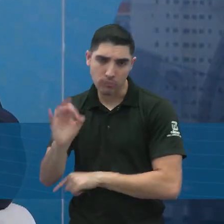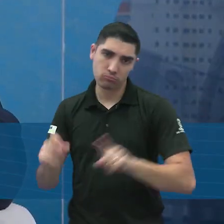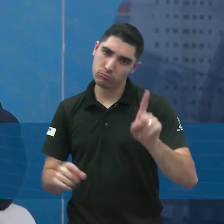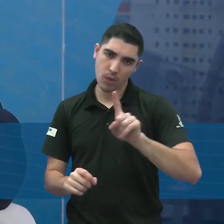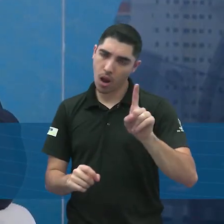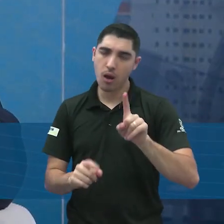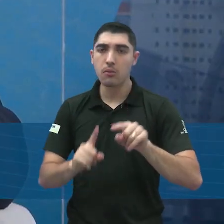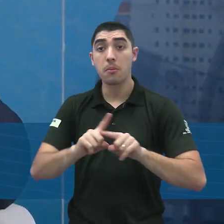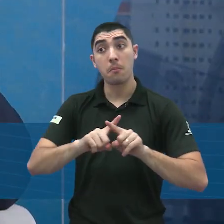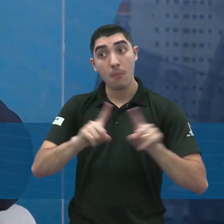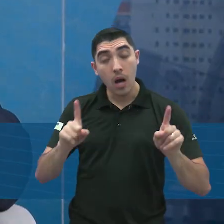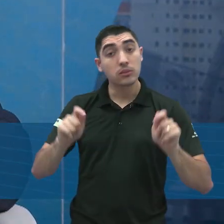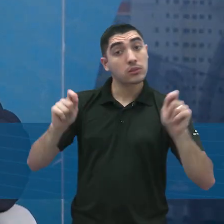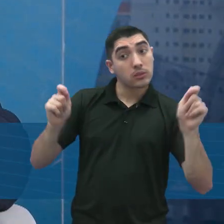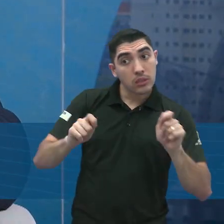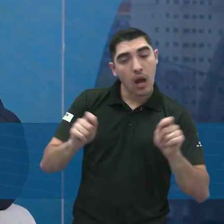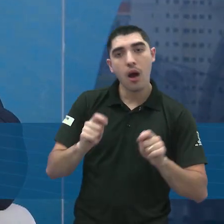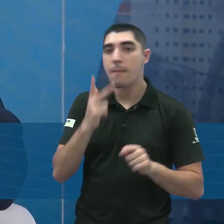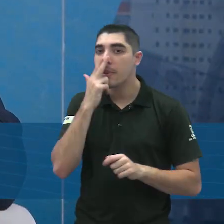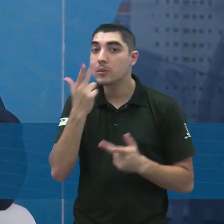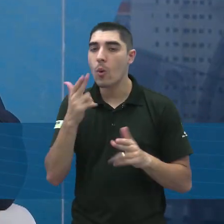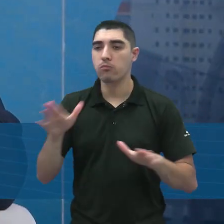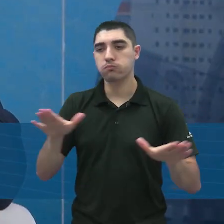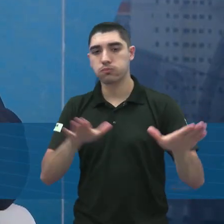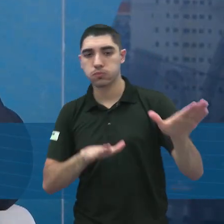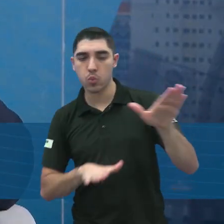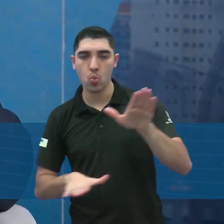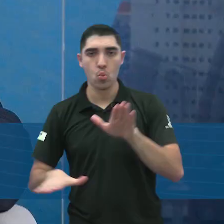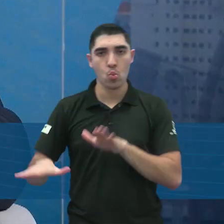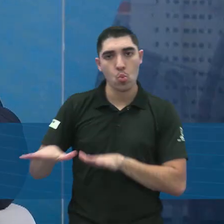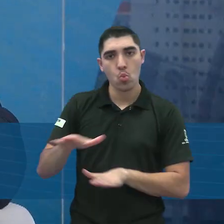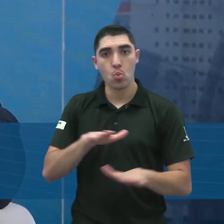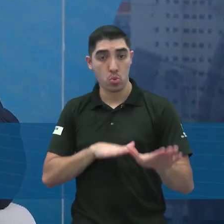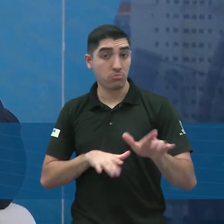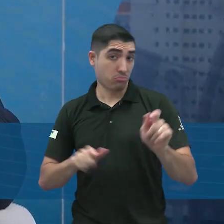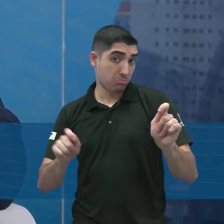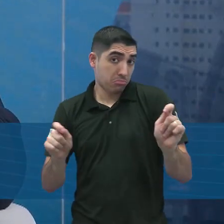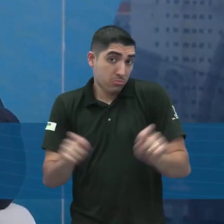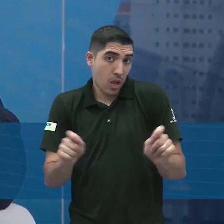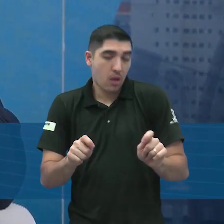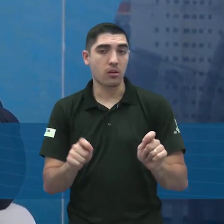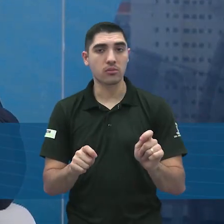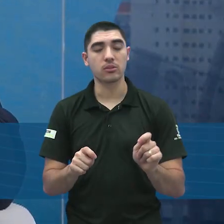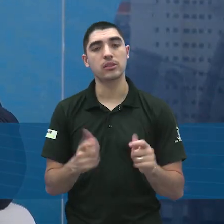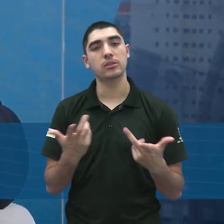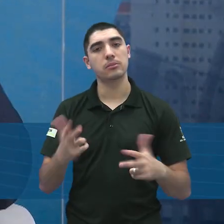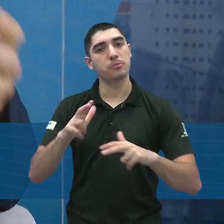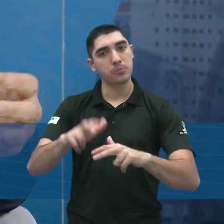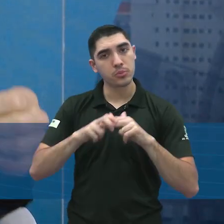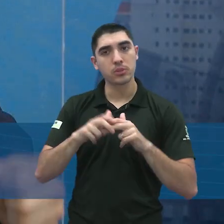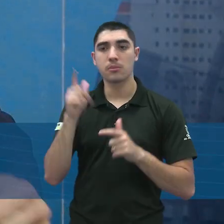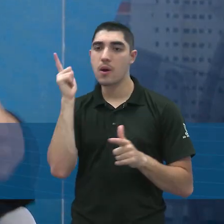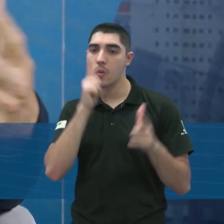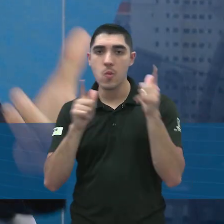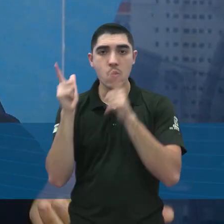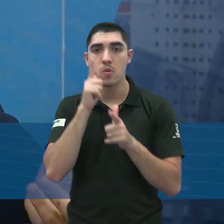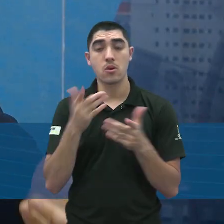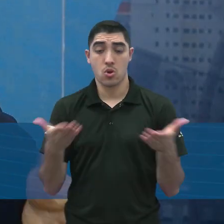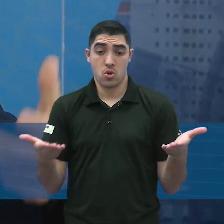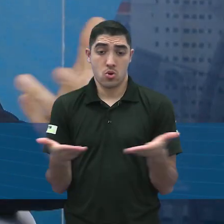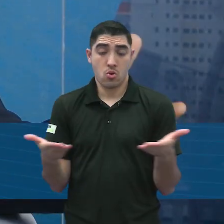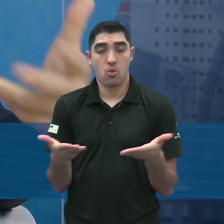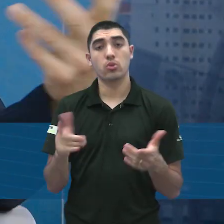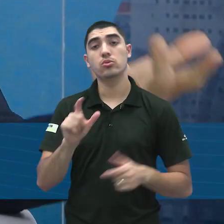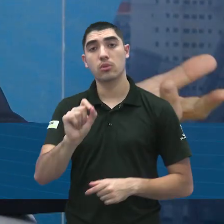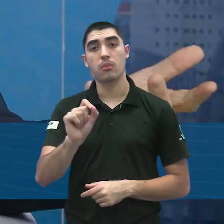reputação, opiniões de outros consumidores que já consumiram daqueles vendedores, né? E também locais,